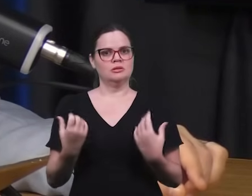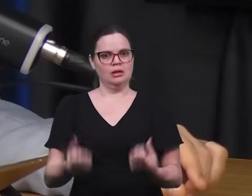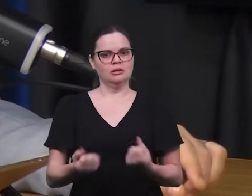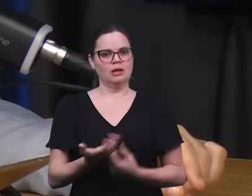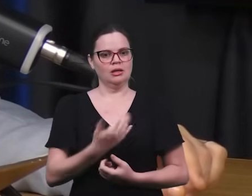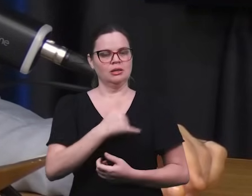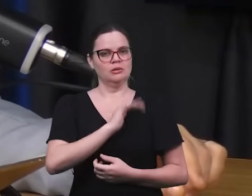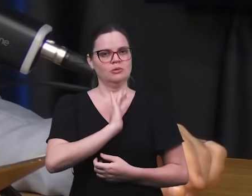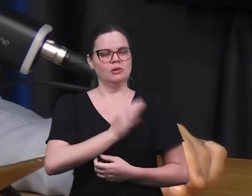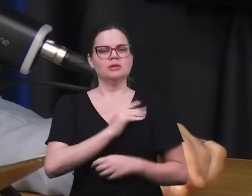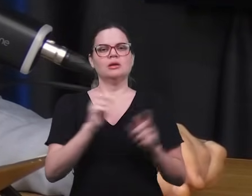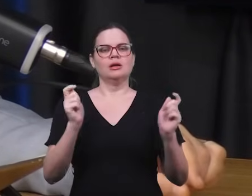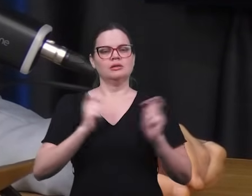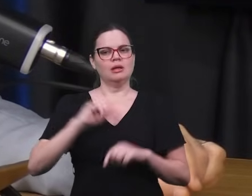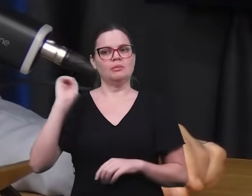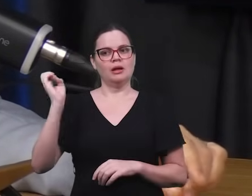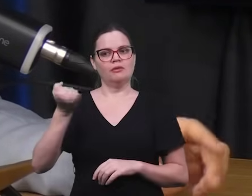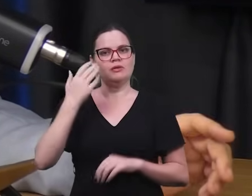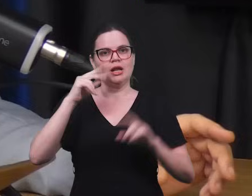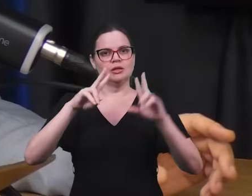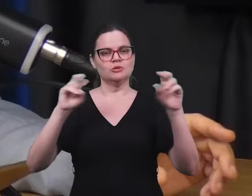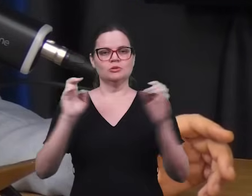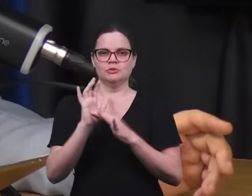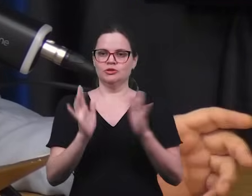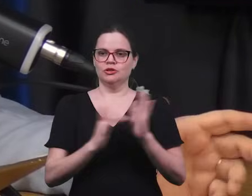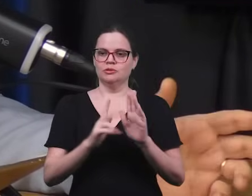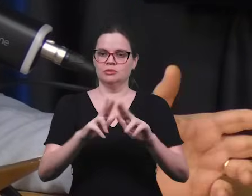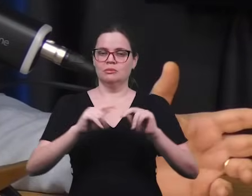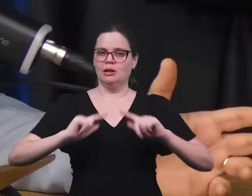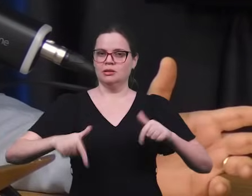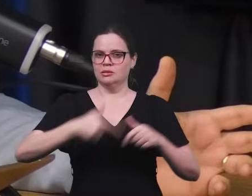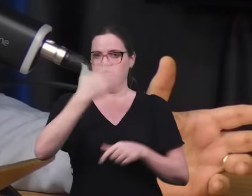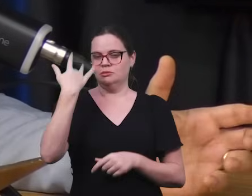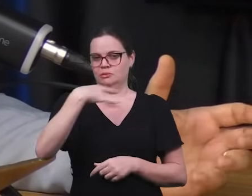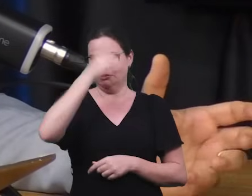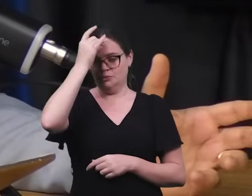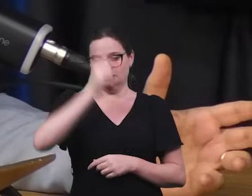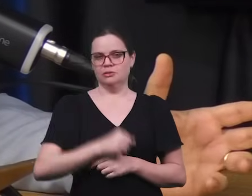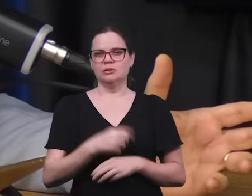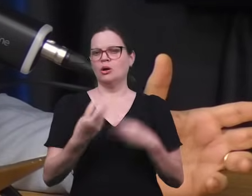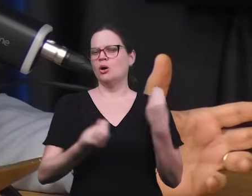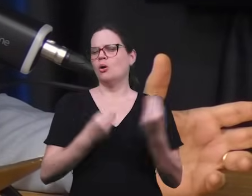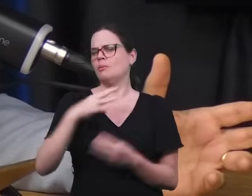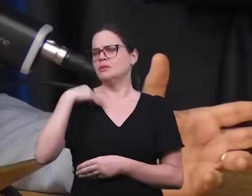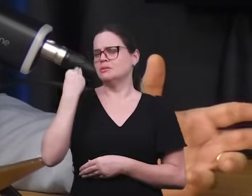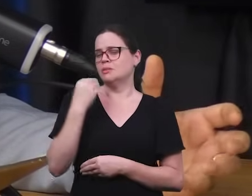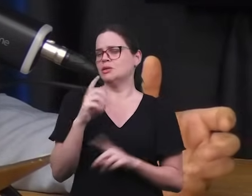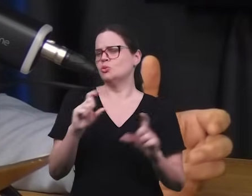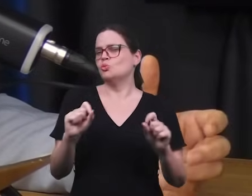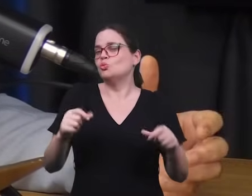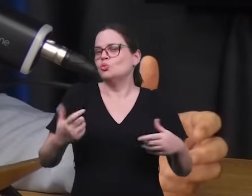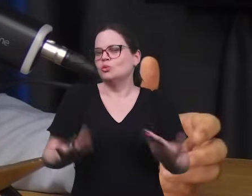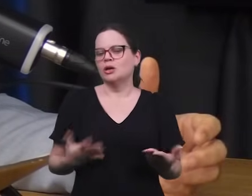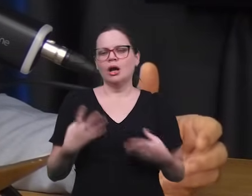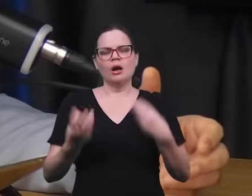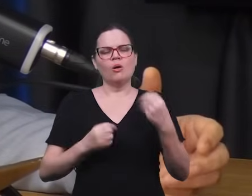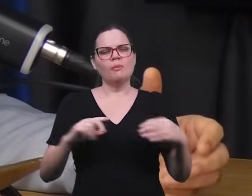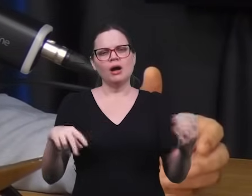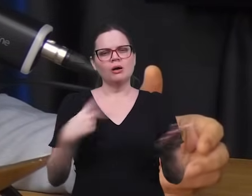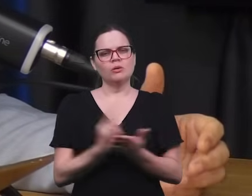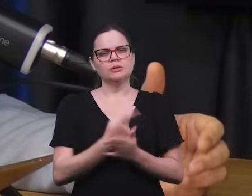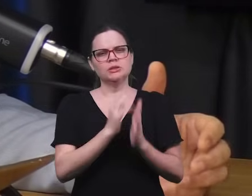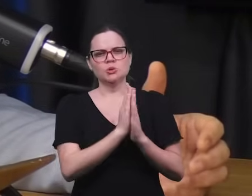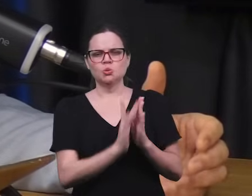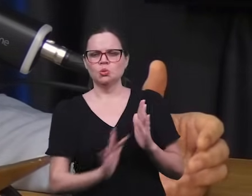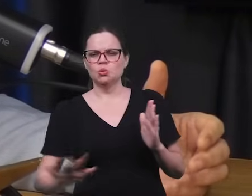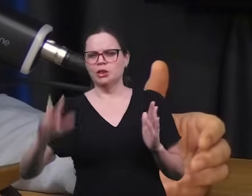Jesus revelado através da ação do Espírito Santo. Isso é maravilhoso. O que é o batismo com o Espírito Santo? Como é que é essa experiência? Como que se deu ao longo de